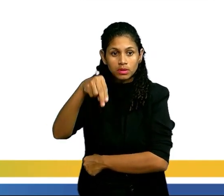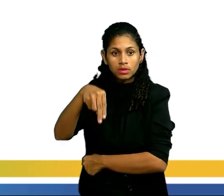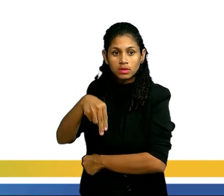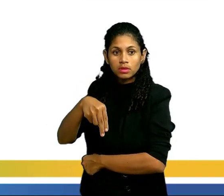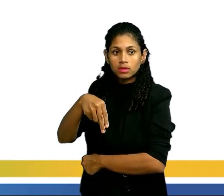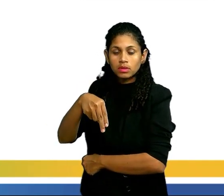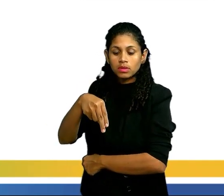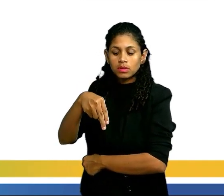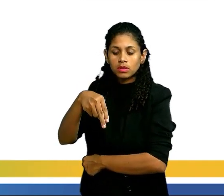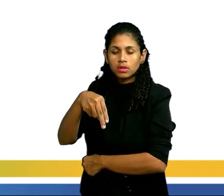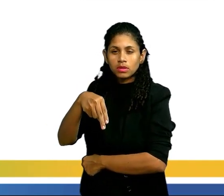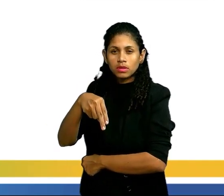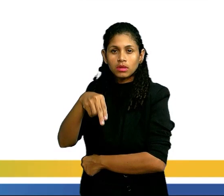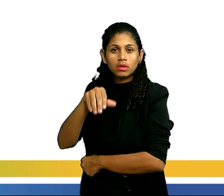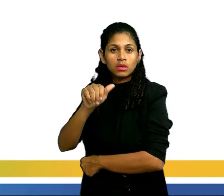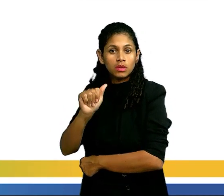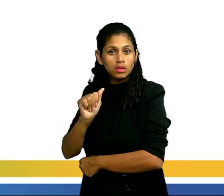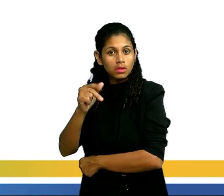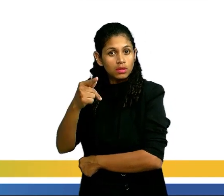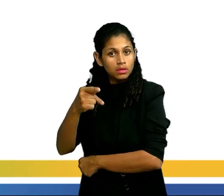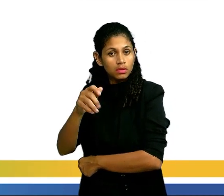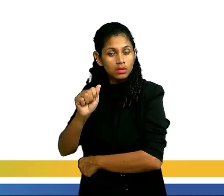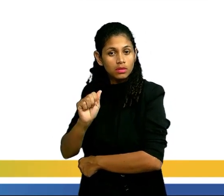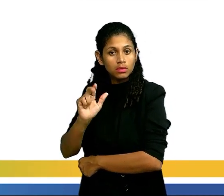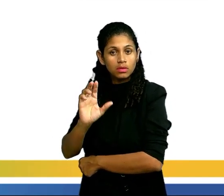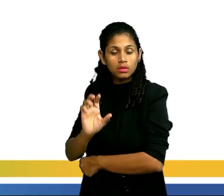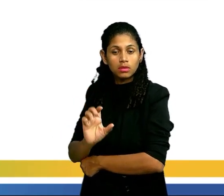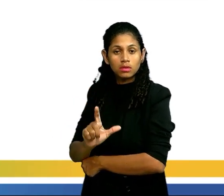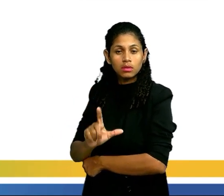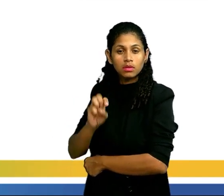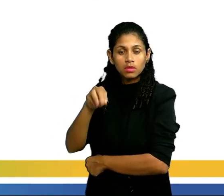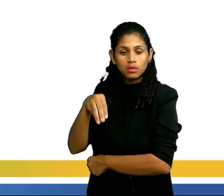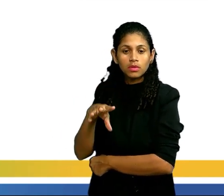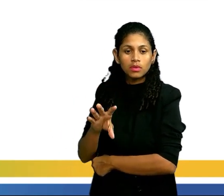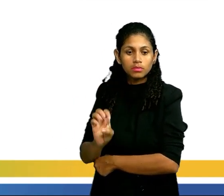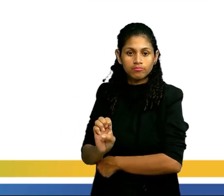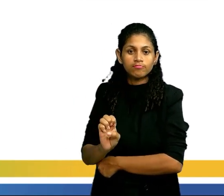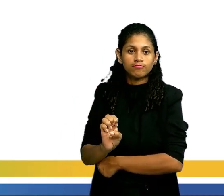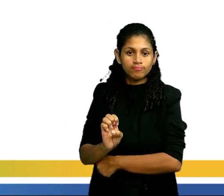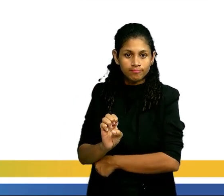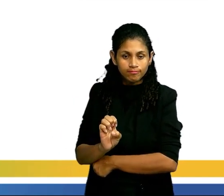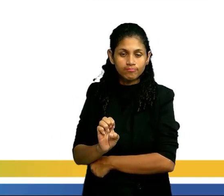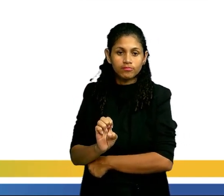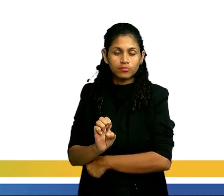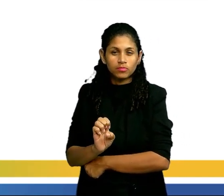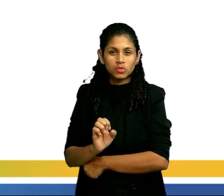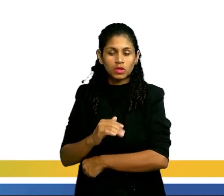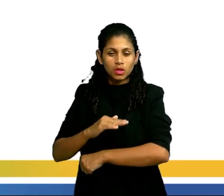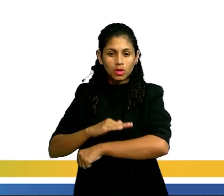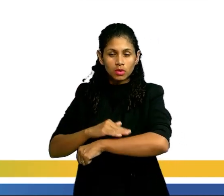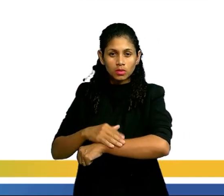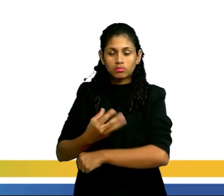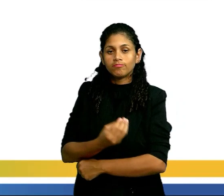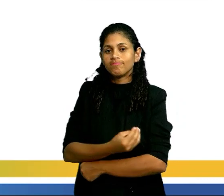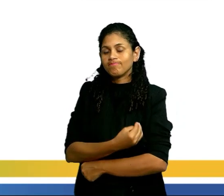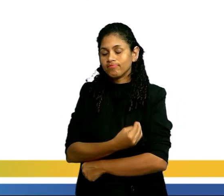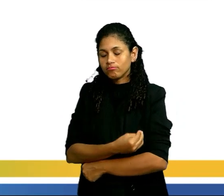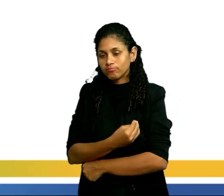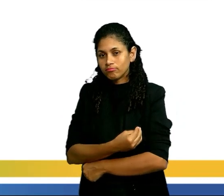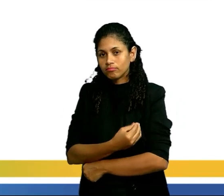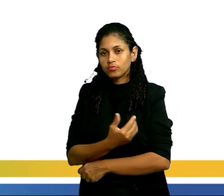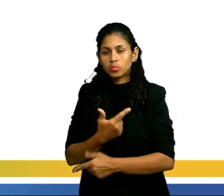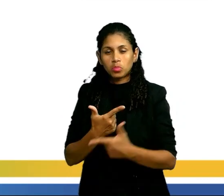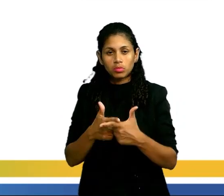arma napalm, é um armamento químico, né? Que provoca danos terríveis às vidas, né?